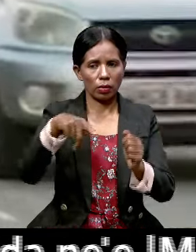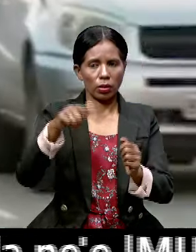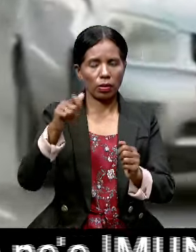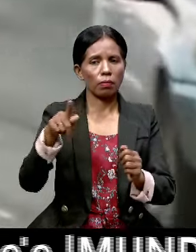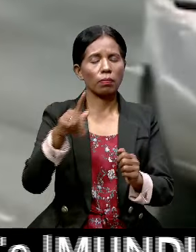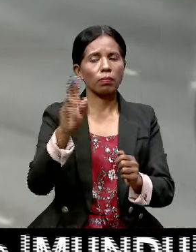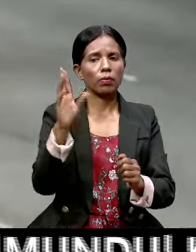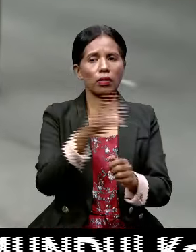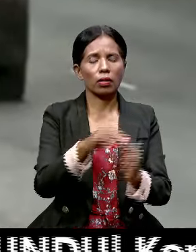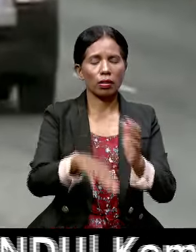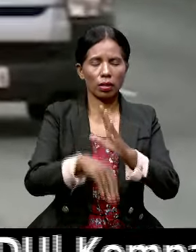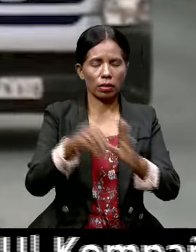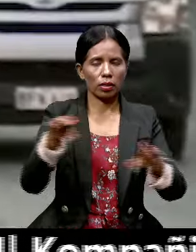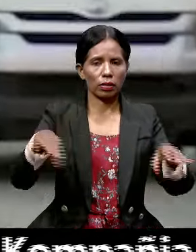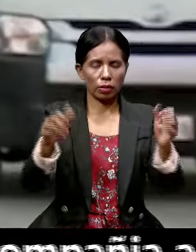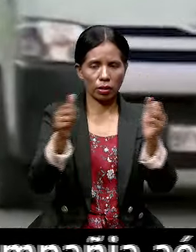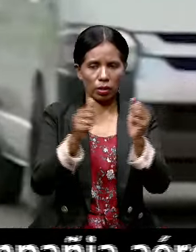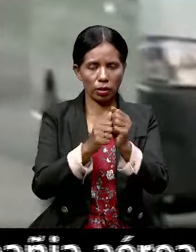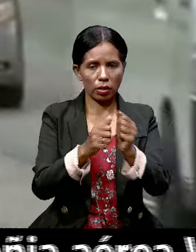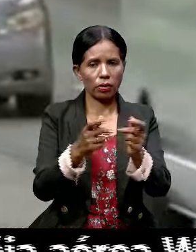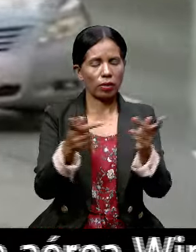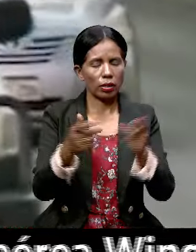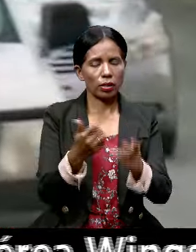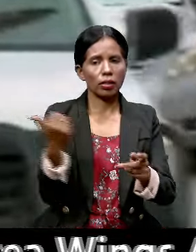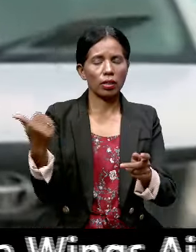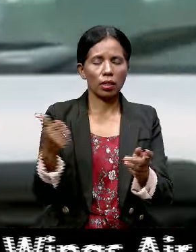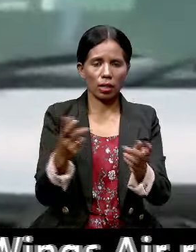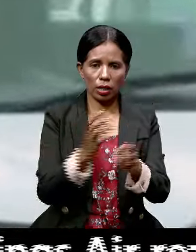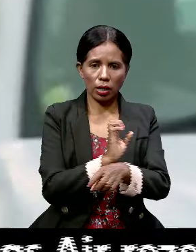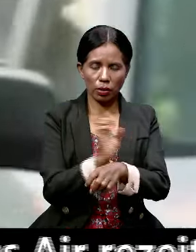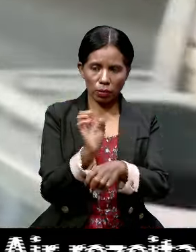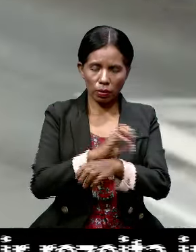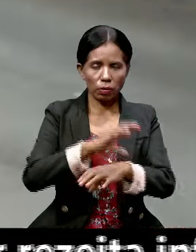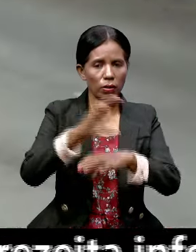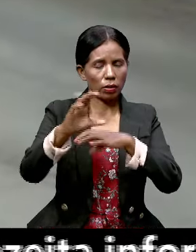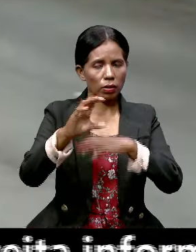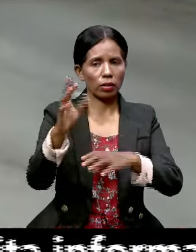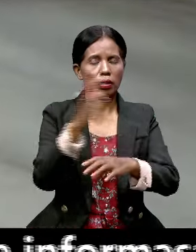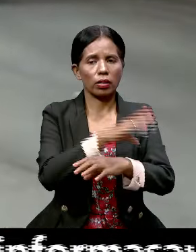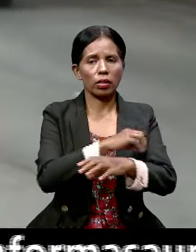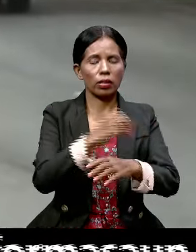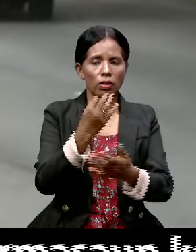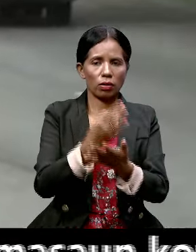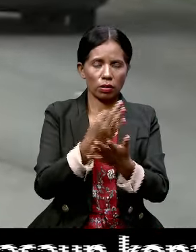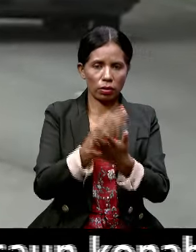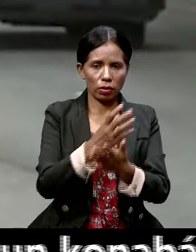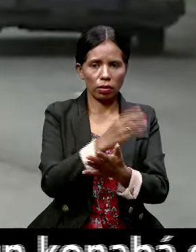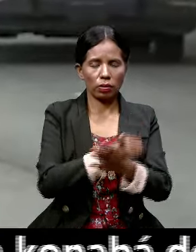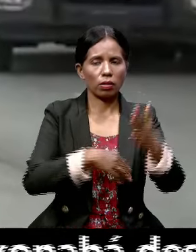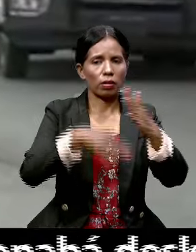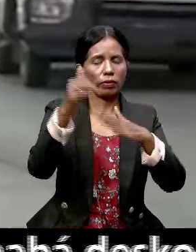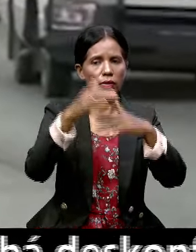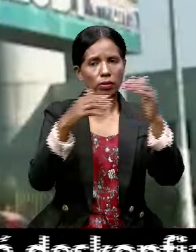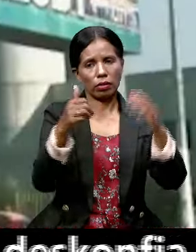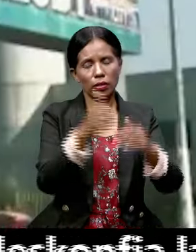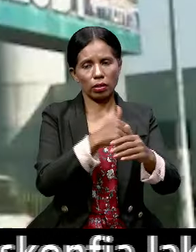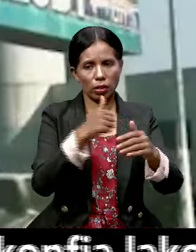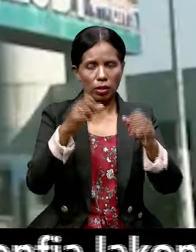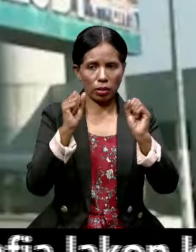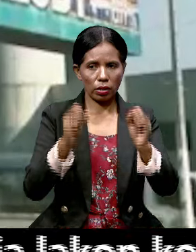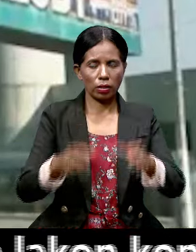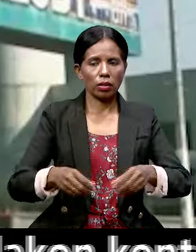nemos a sai cooperação e a área sira hanesan economia no comércio energia finanças no infraestrutura sira selo onde bele